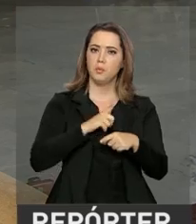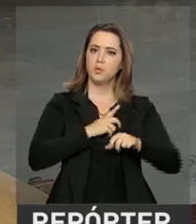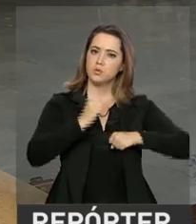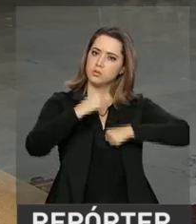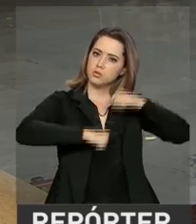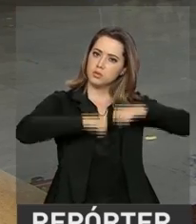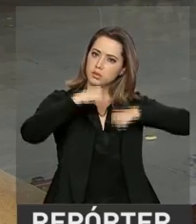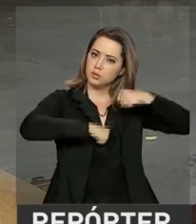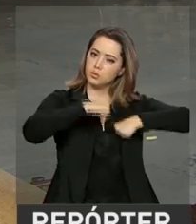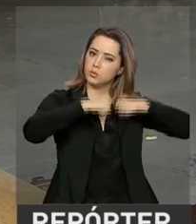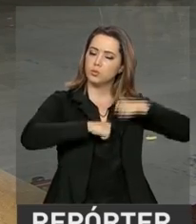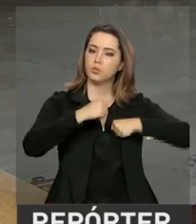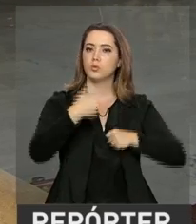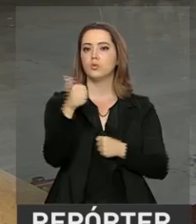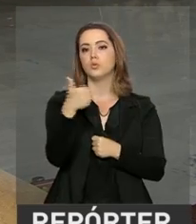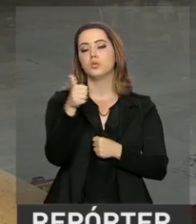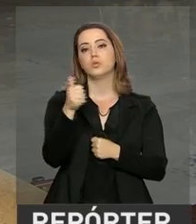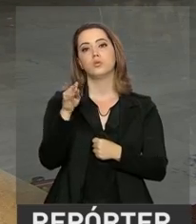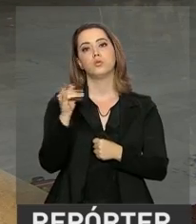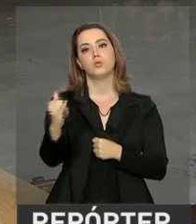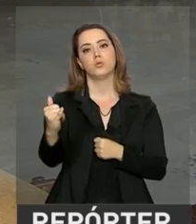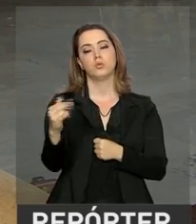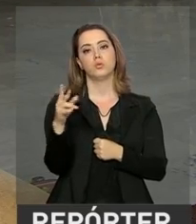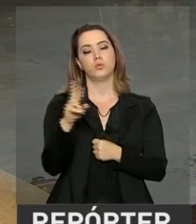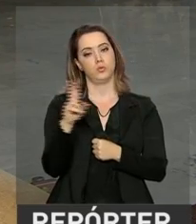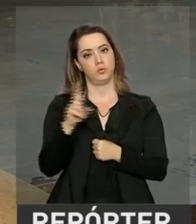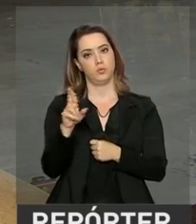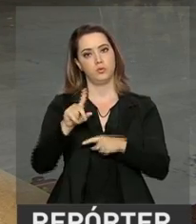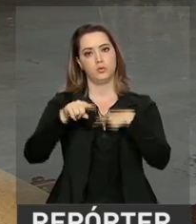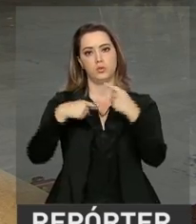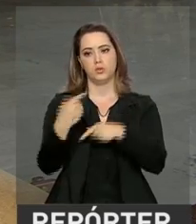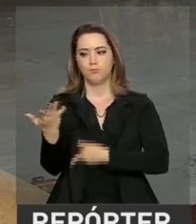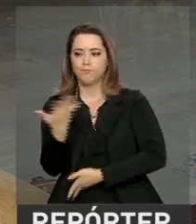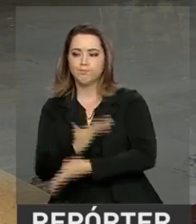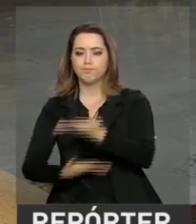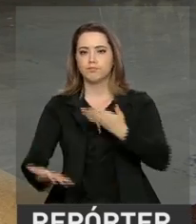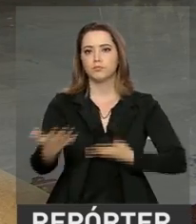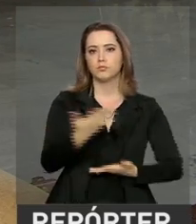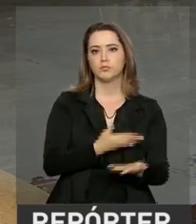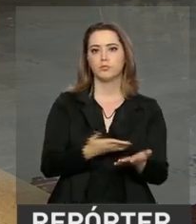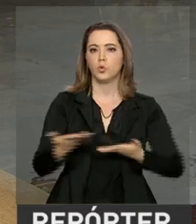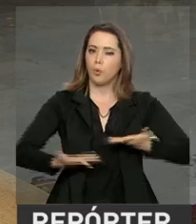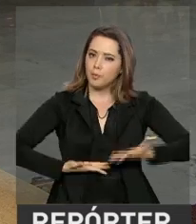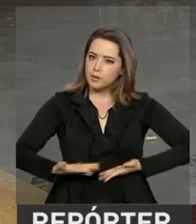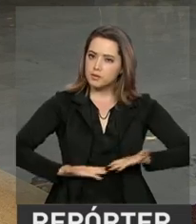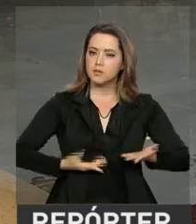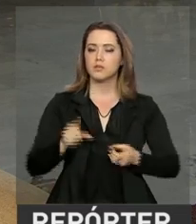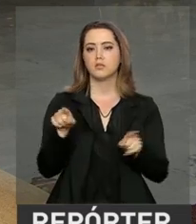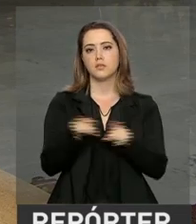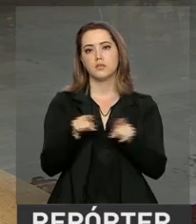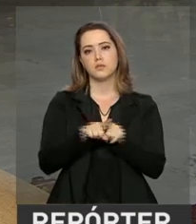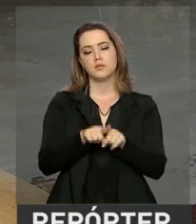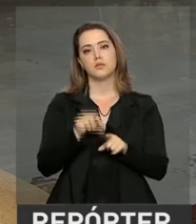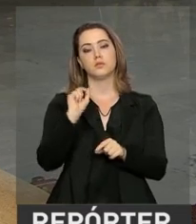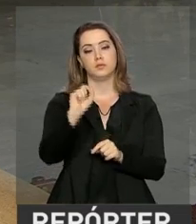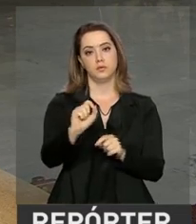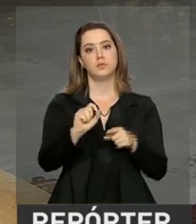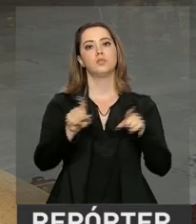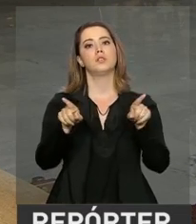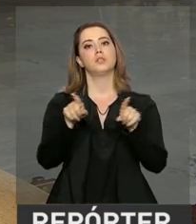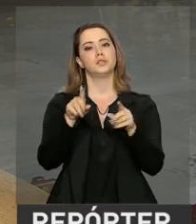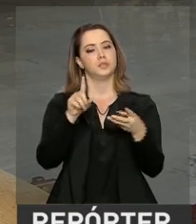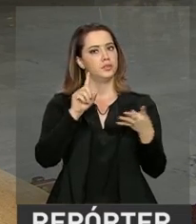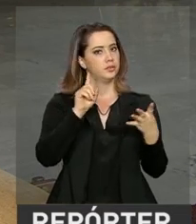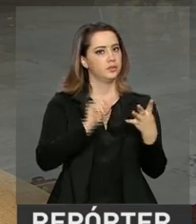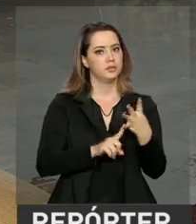11 bilhões e 800 milhões de reais, depois o setor de comércio e serviços, com 8 bilhões e 700 milhões de reais, e ainda